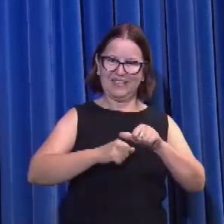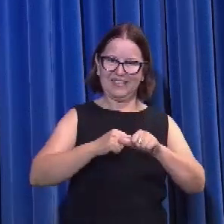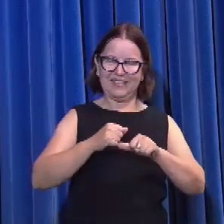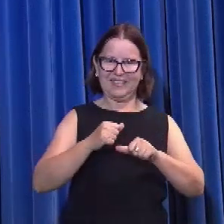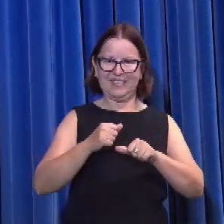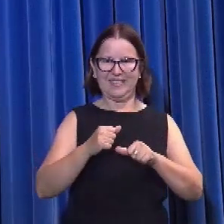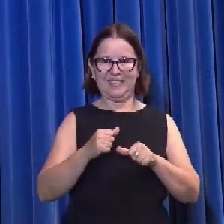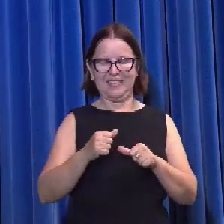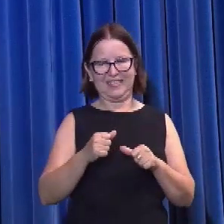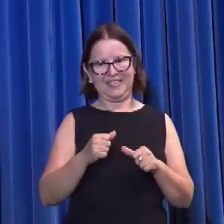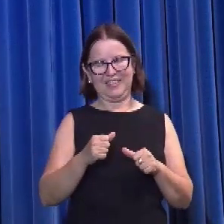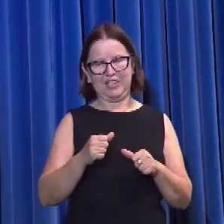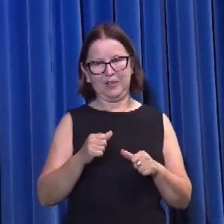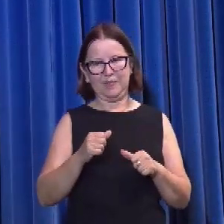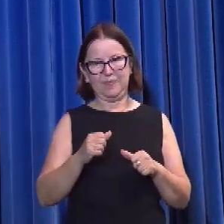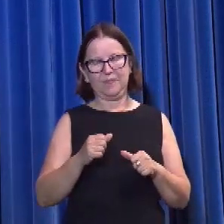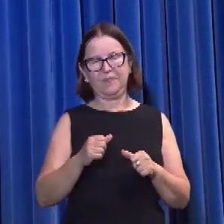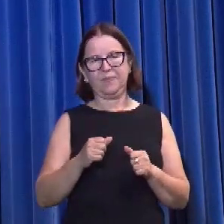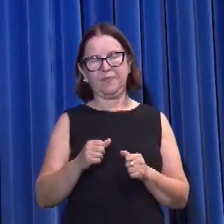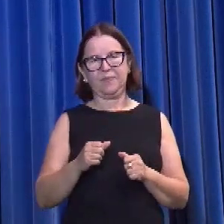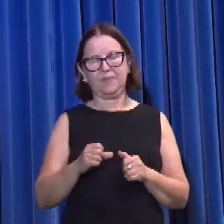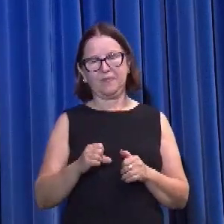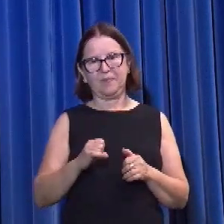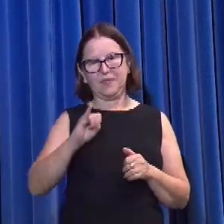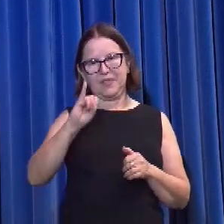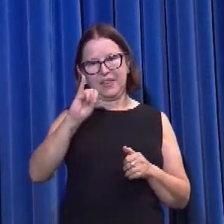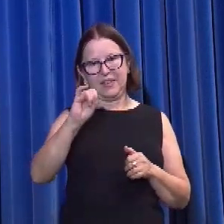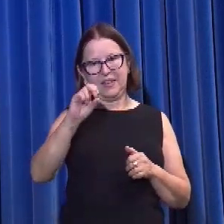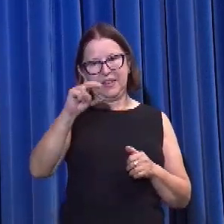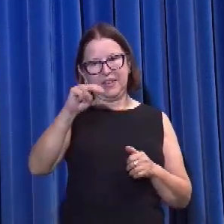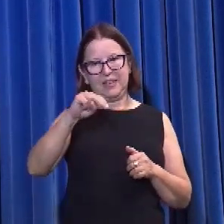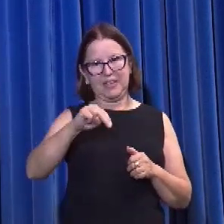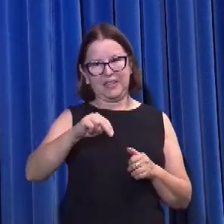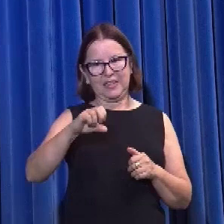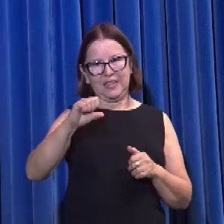instrumentos da glória de Deus. E o primeiro é este, a frutificação.